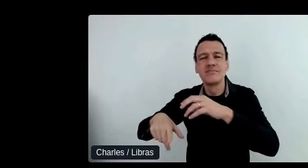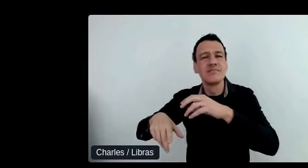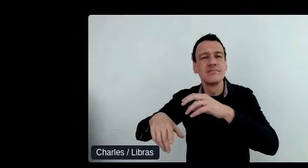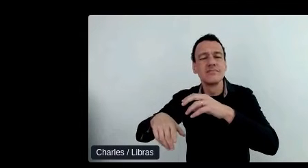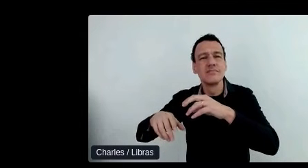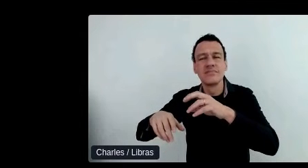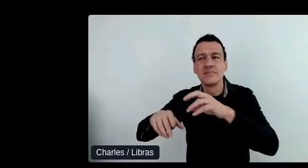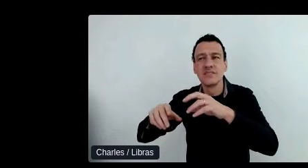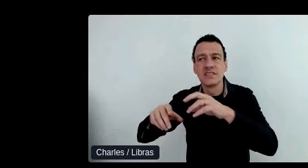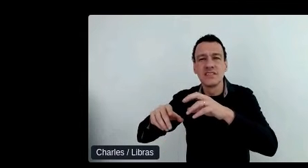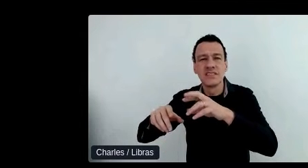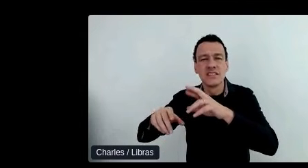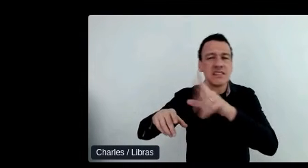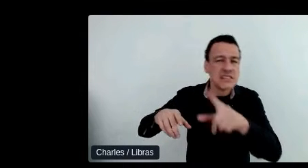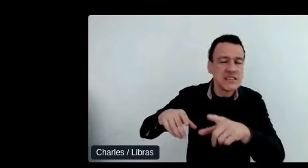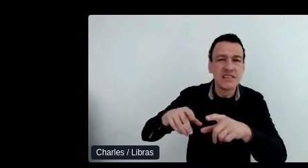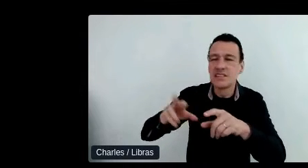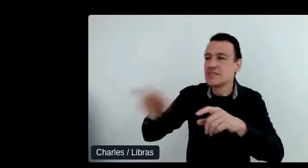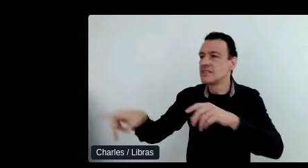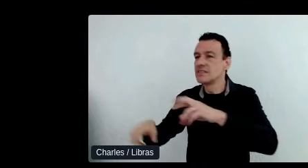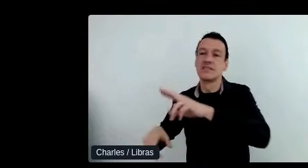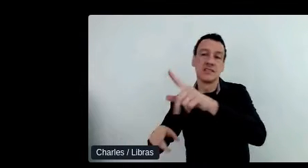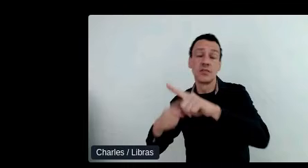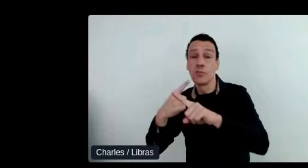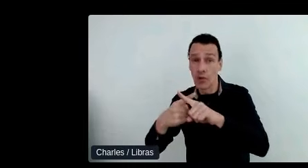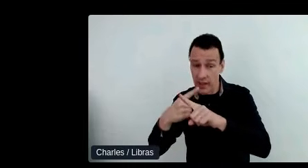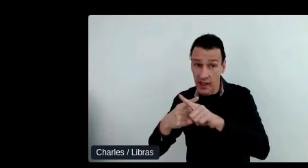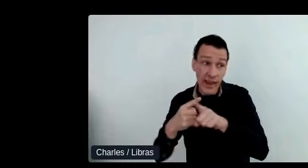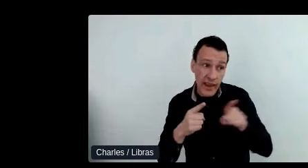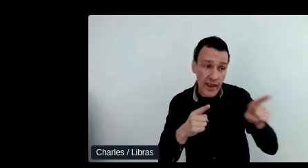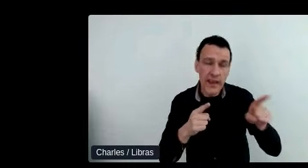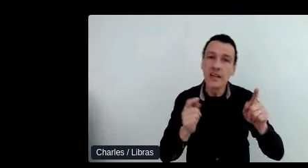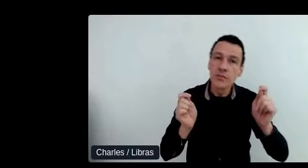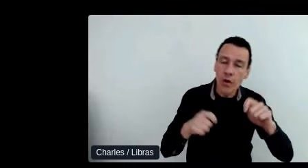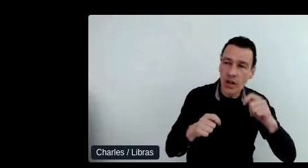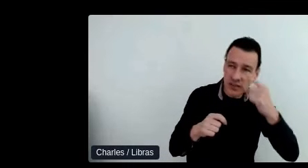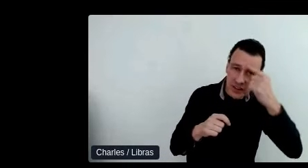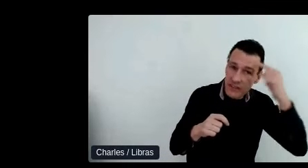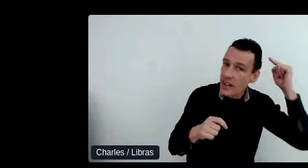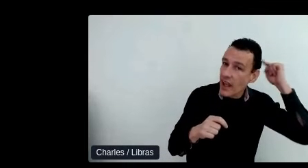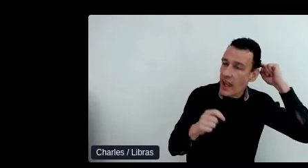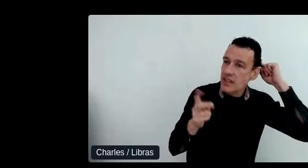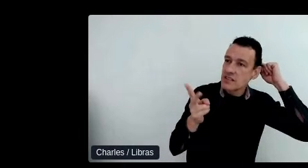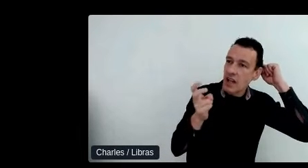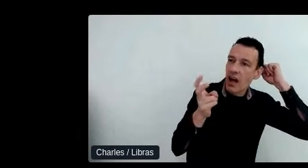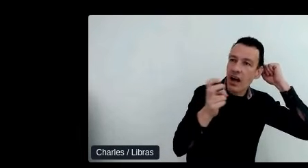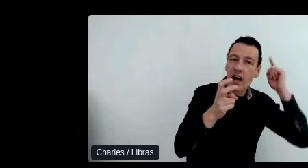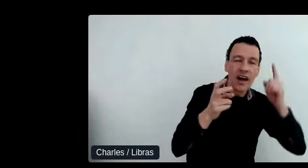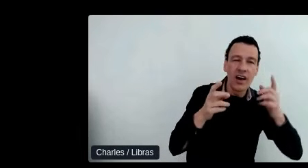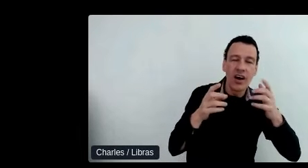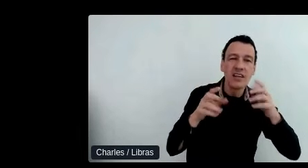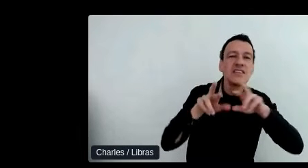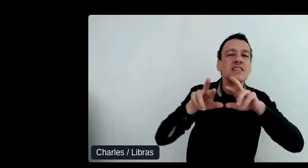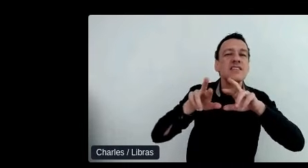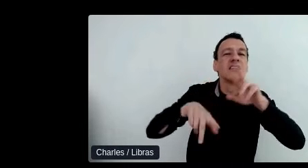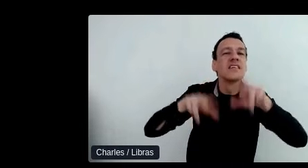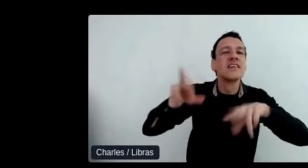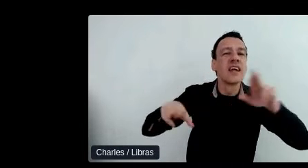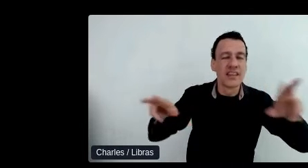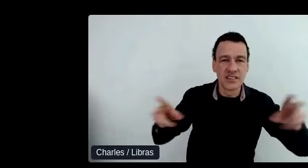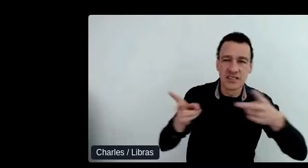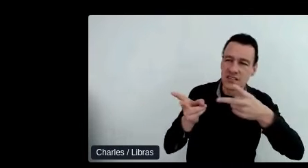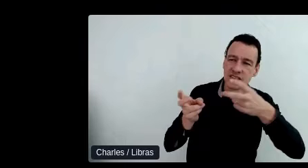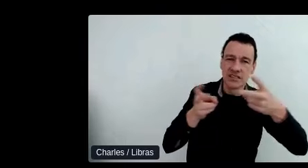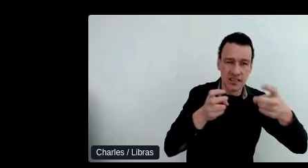bom. E como você consegue isso? Você consegue isso tendo uma equipe variada. Porque